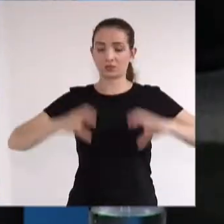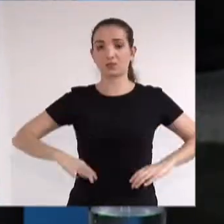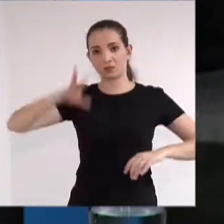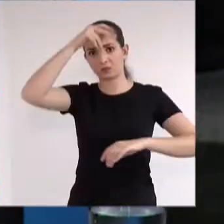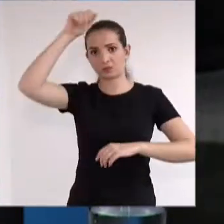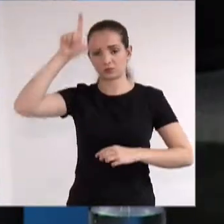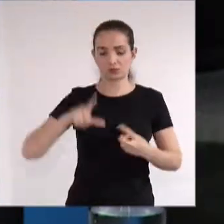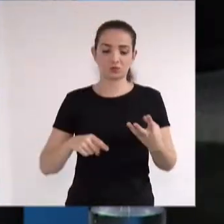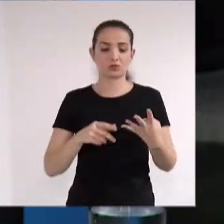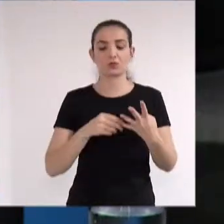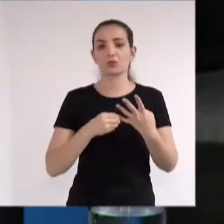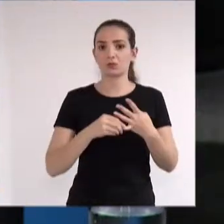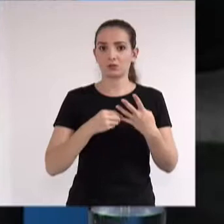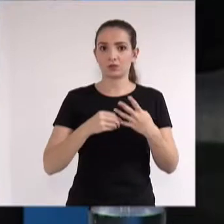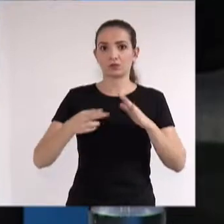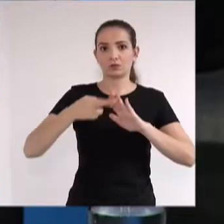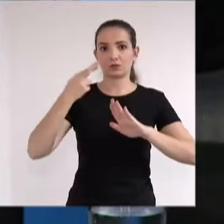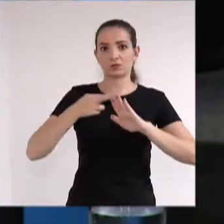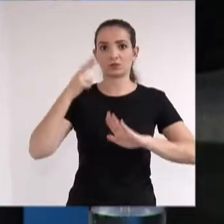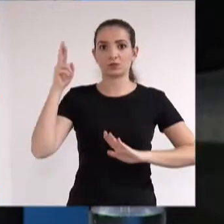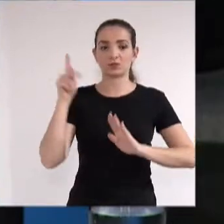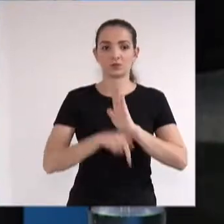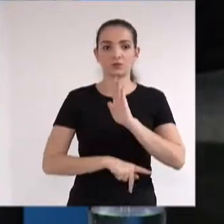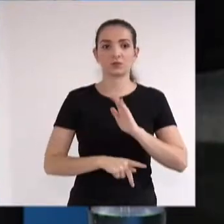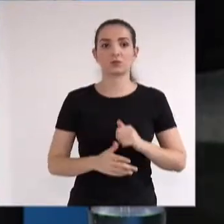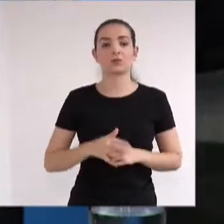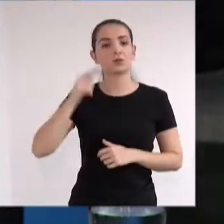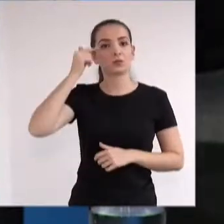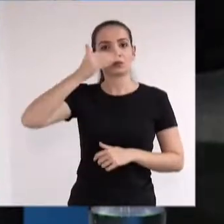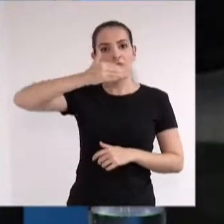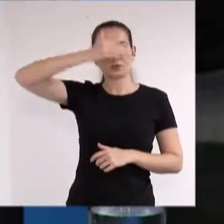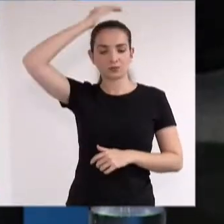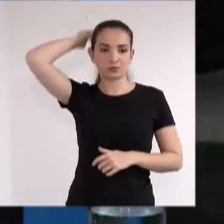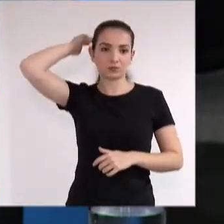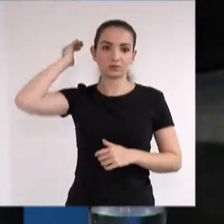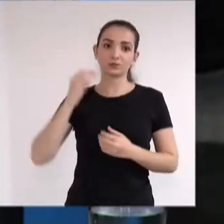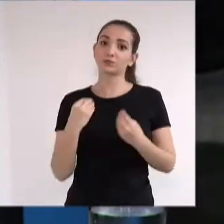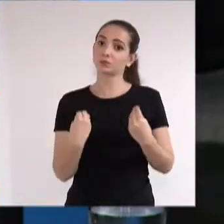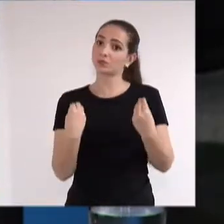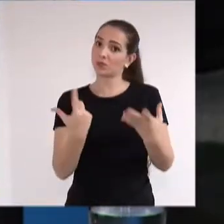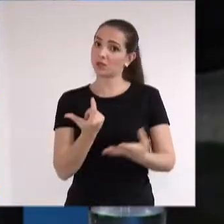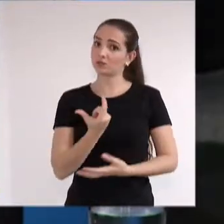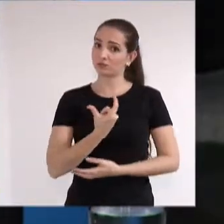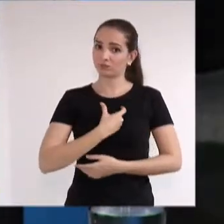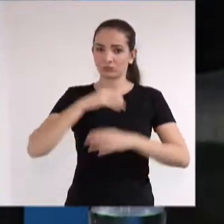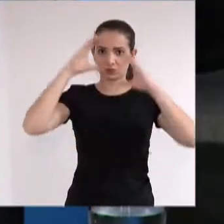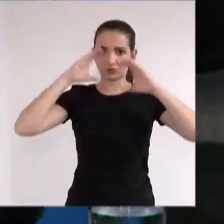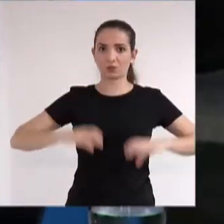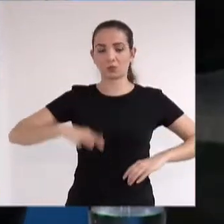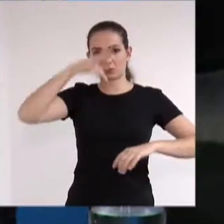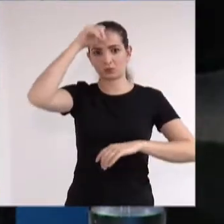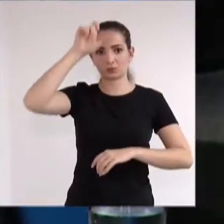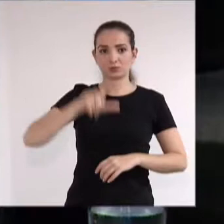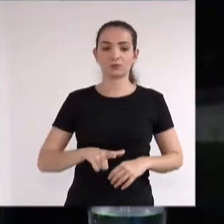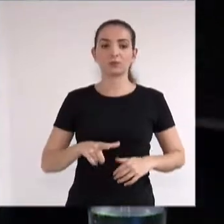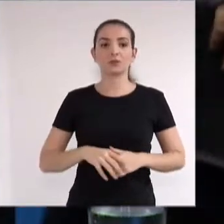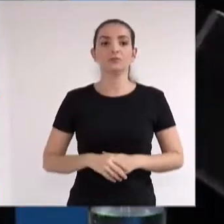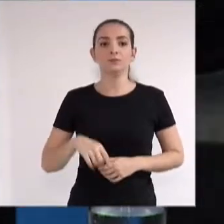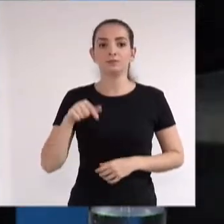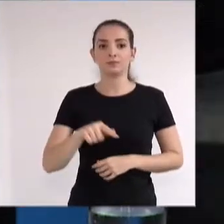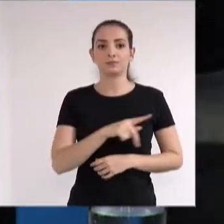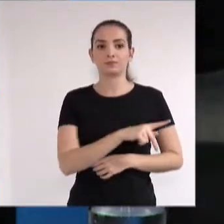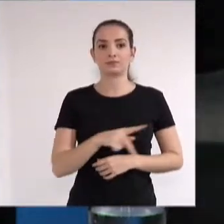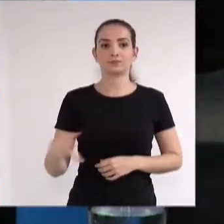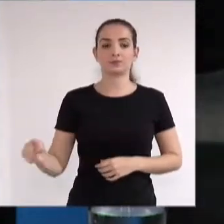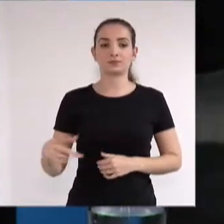sul-mato-grossense. Projeto de resolução também do deputado Jorge Takimoto, que concede título de cidadão sul-mato-grossense. Essa